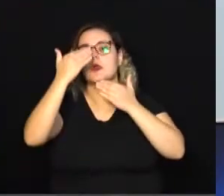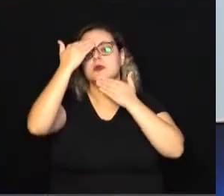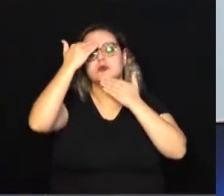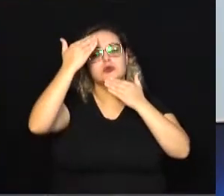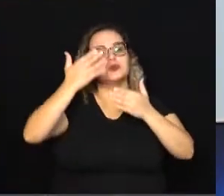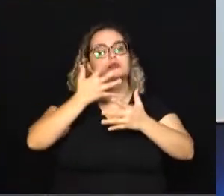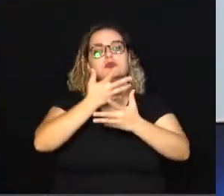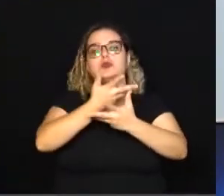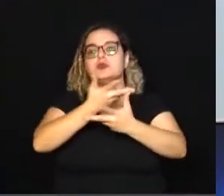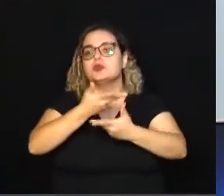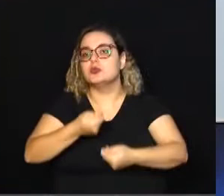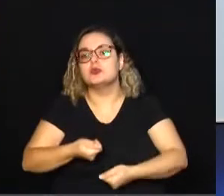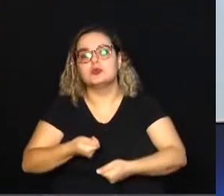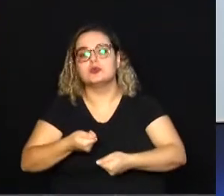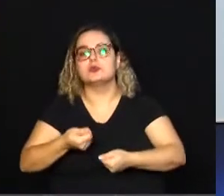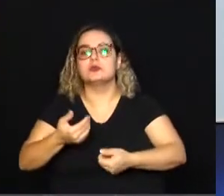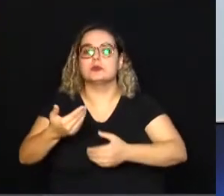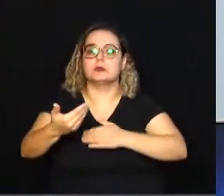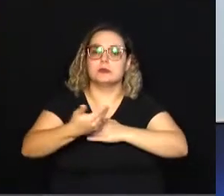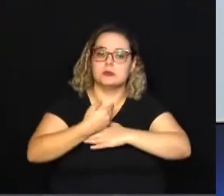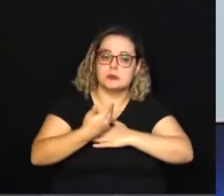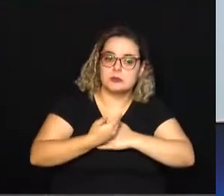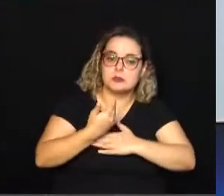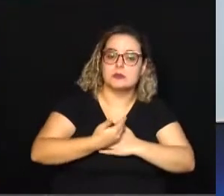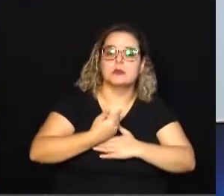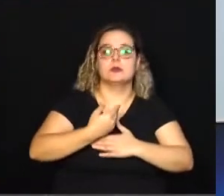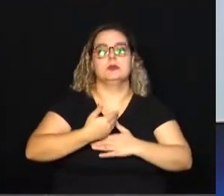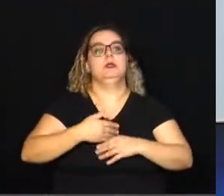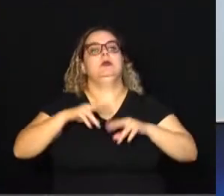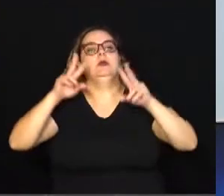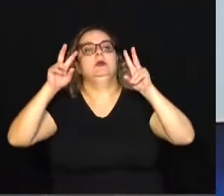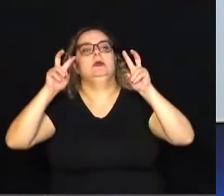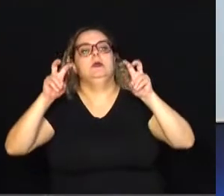todo mundo que está participando deste tema.